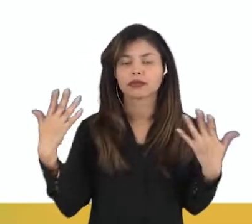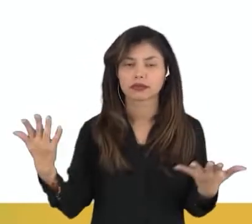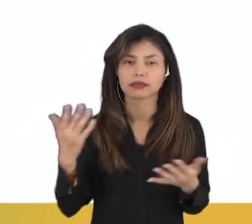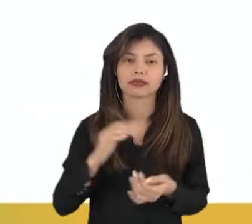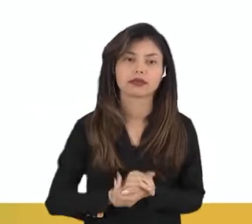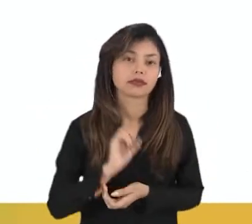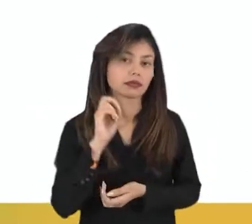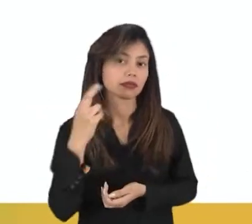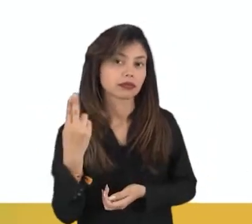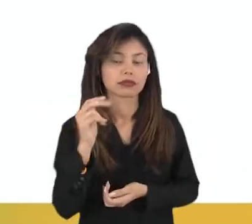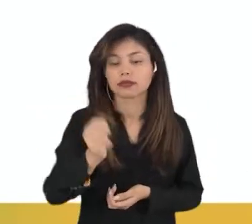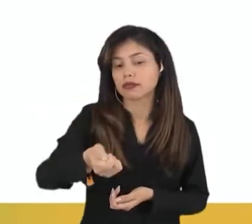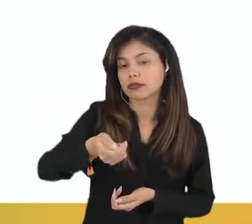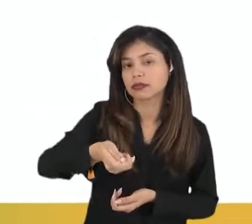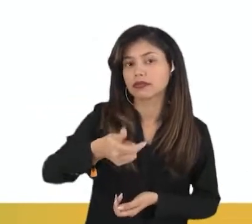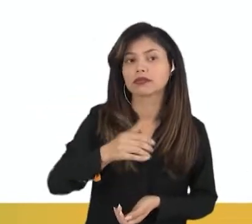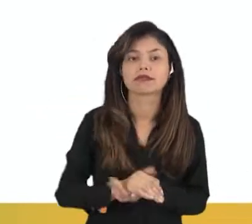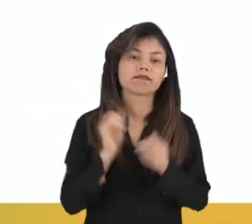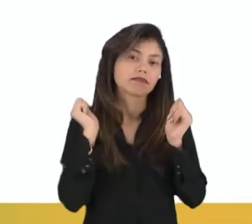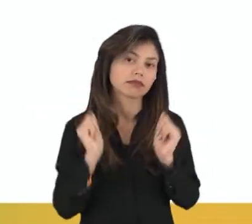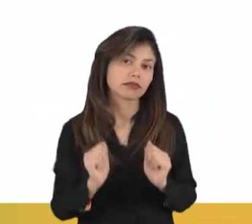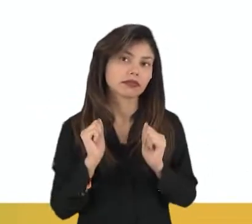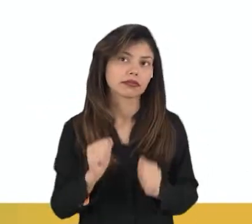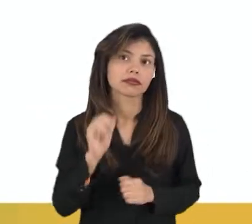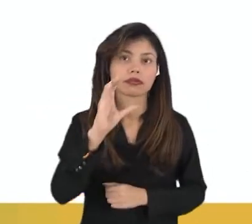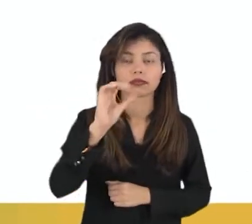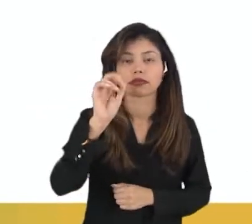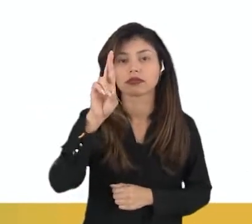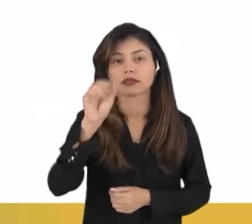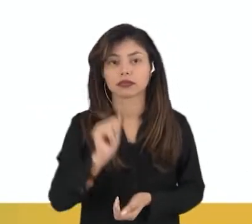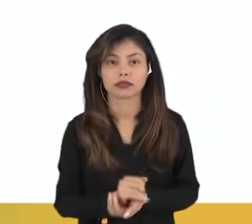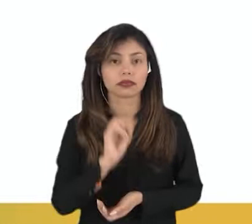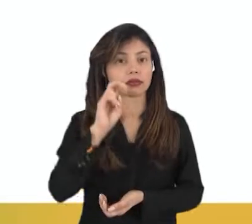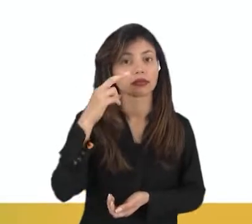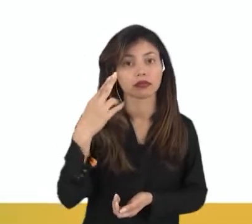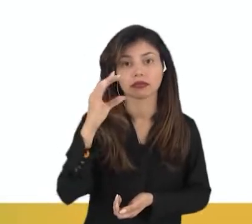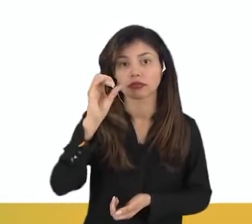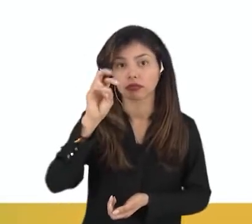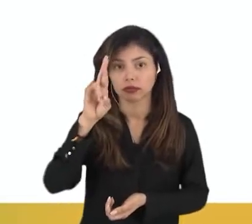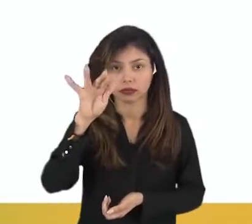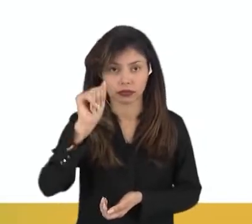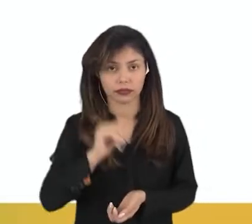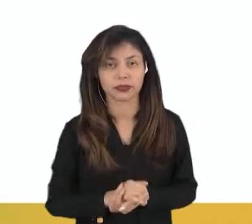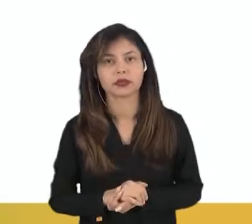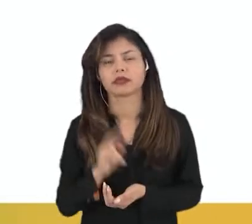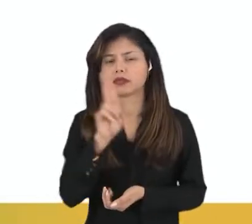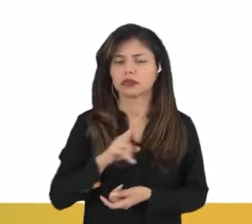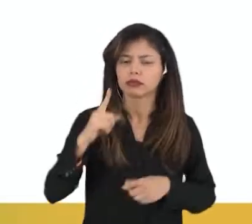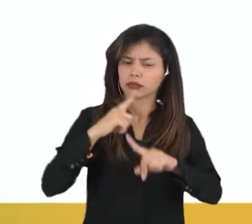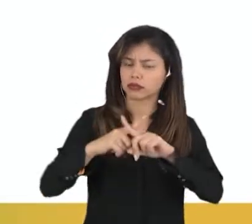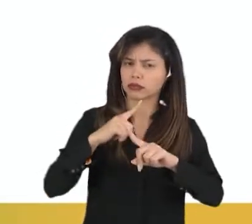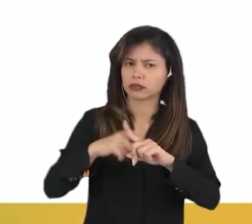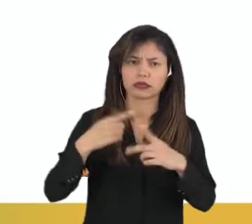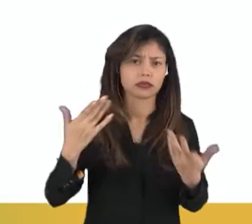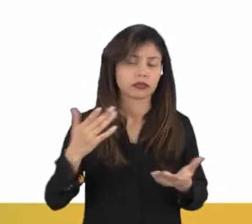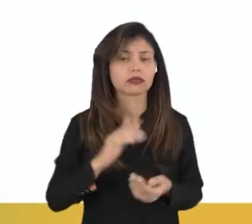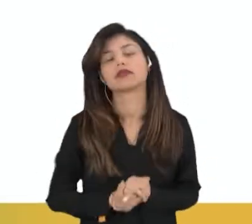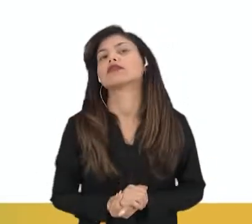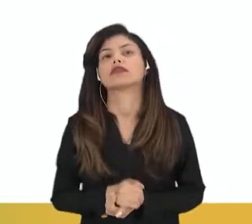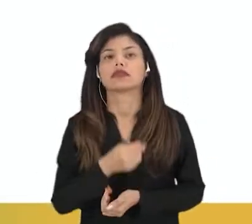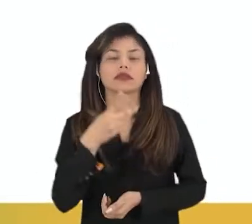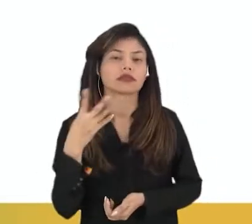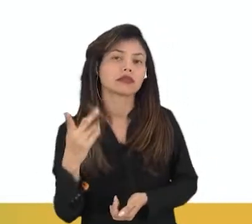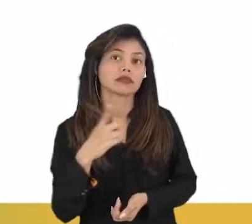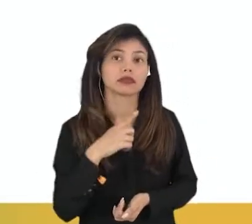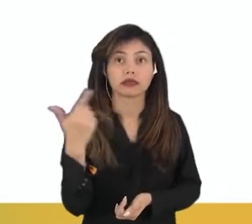seja, essa moeda pode ser cara ou coroa. Usando o princípio multiplicativo da contagem, nós temos